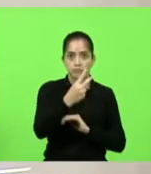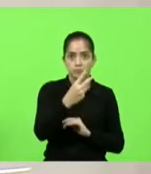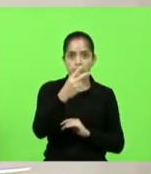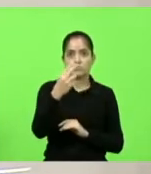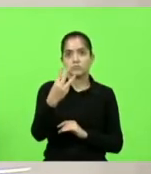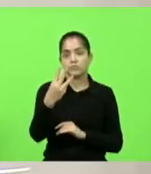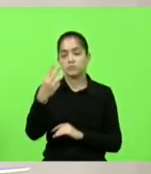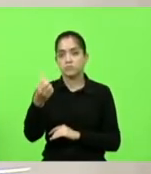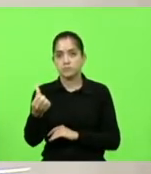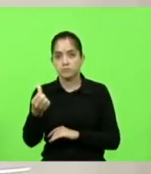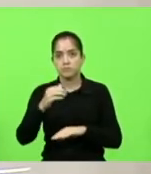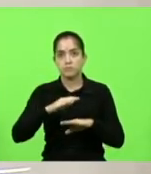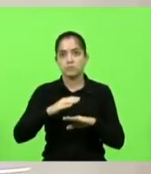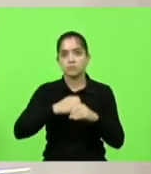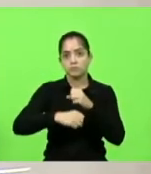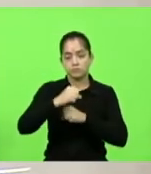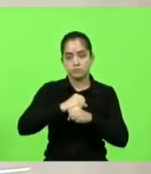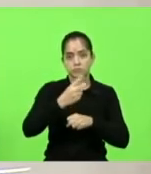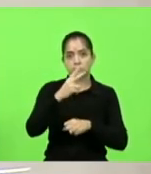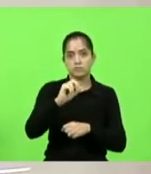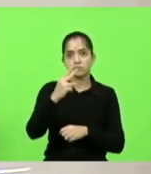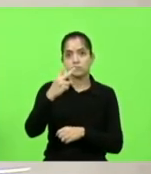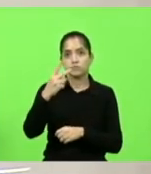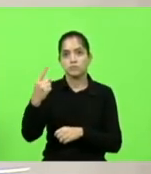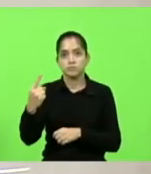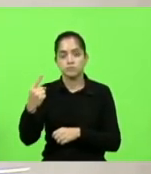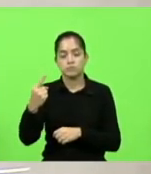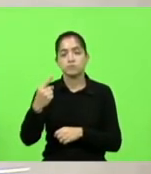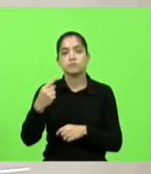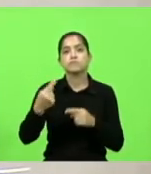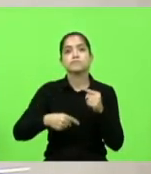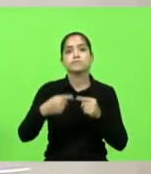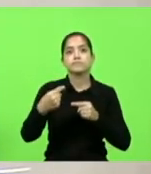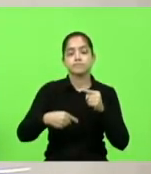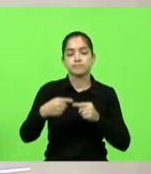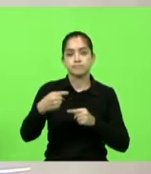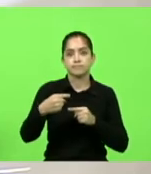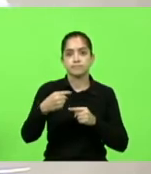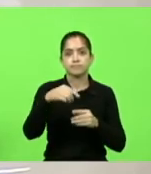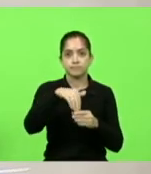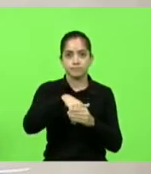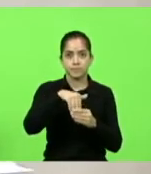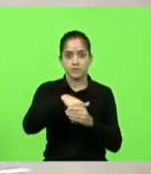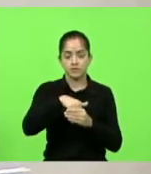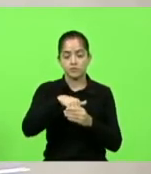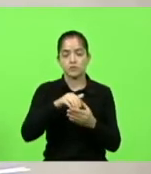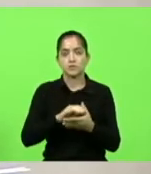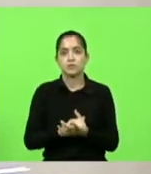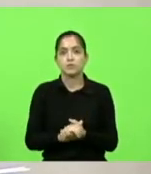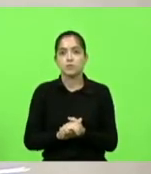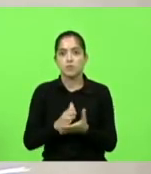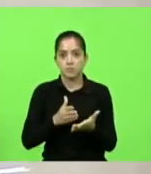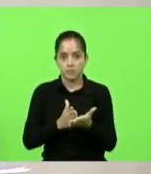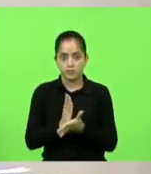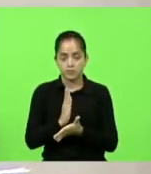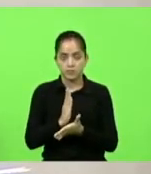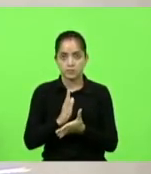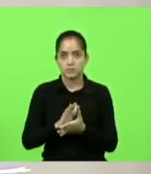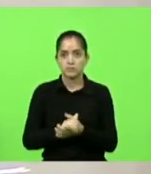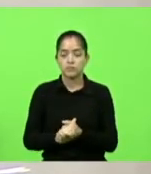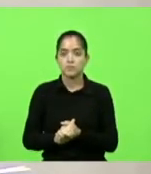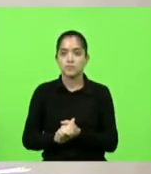de 2021. Em discussão? Em votação? Aprovado.